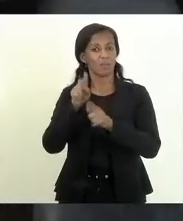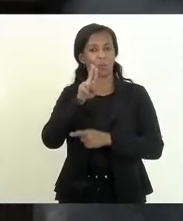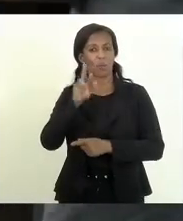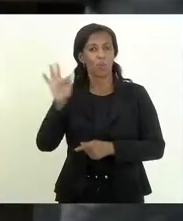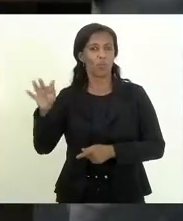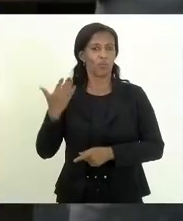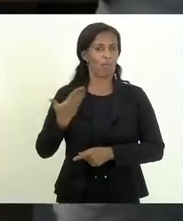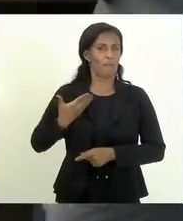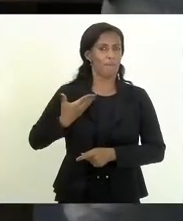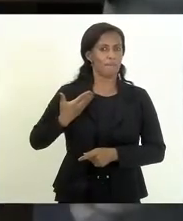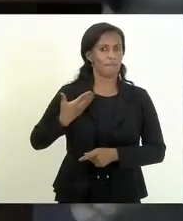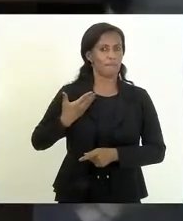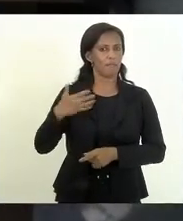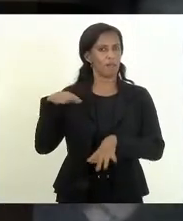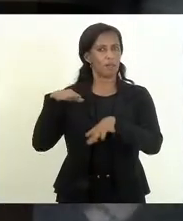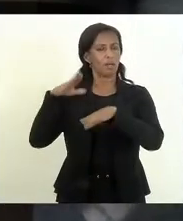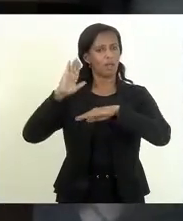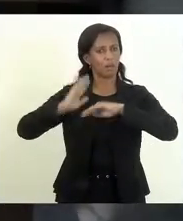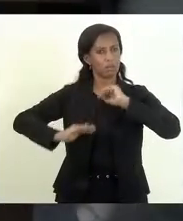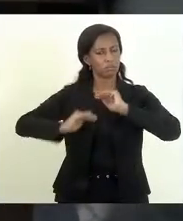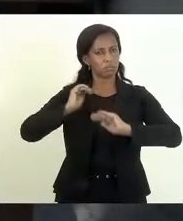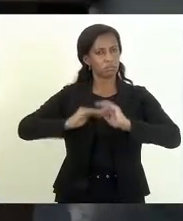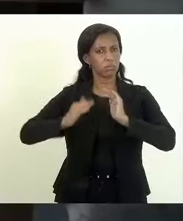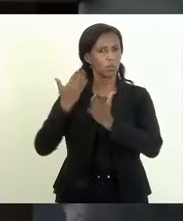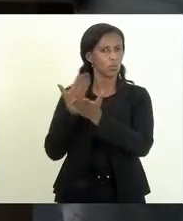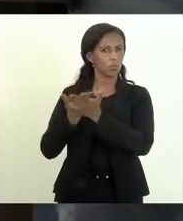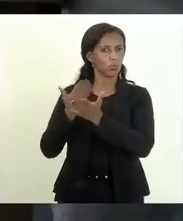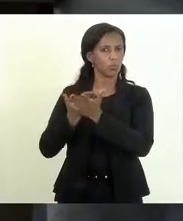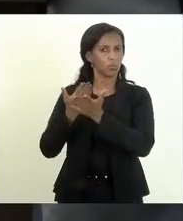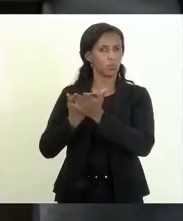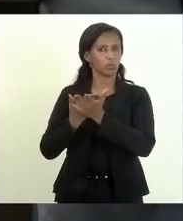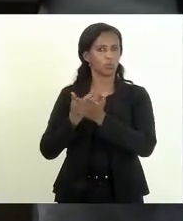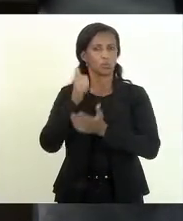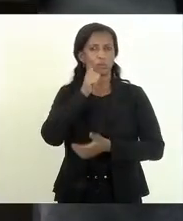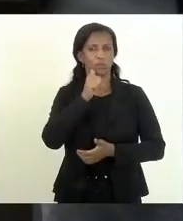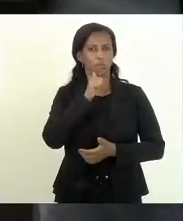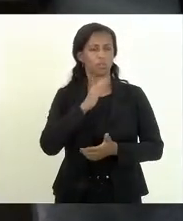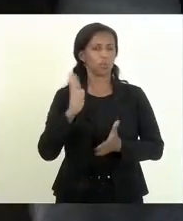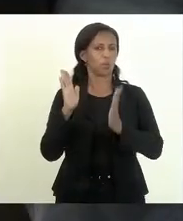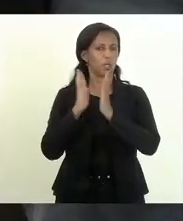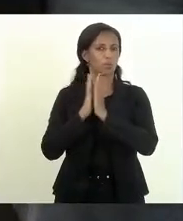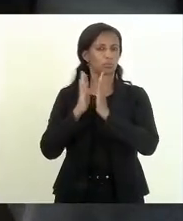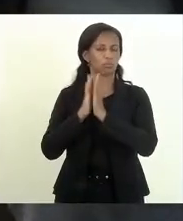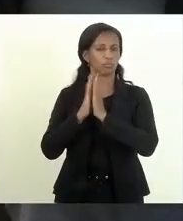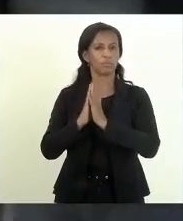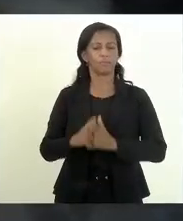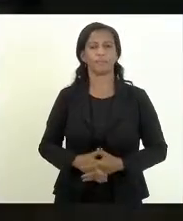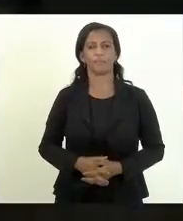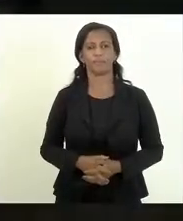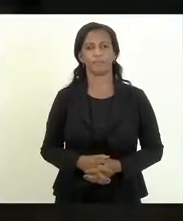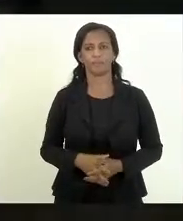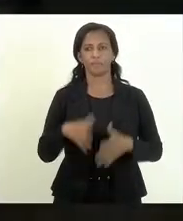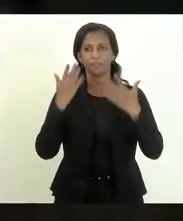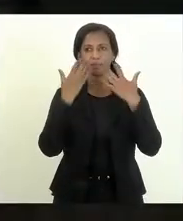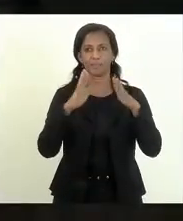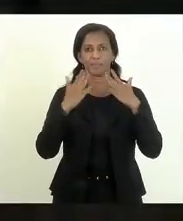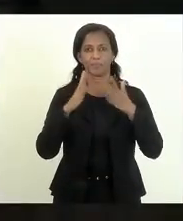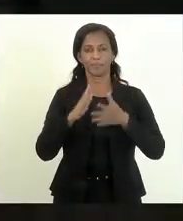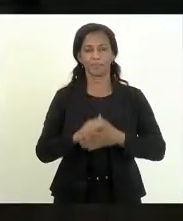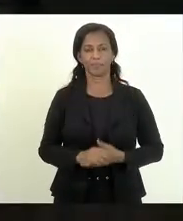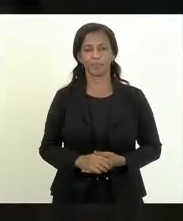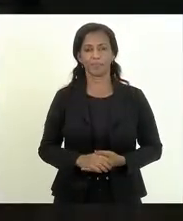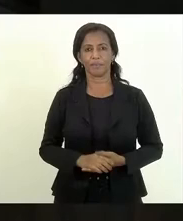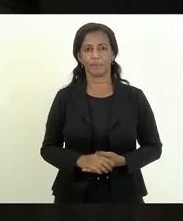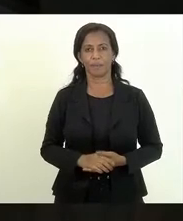no estudo antropológico sobre a tradição das rezadeiras, a professora Delma Peçanha Neves. Parabéns, André, parabéns, Rodrigo Bacelar.